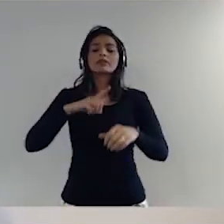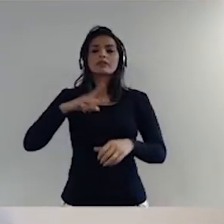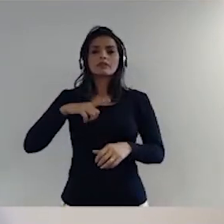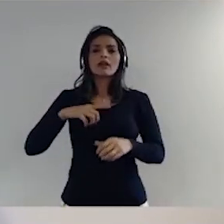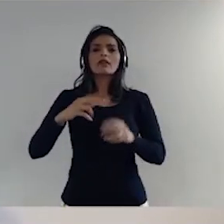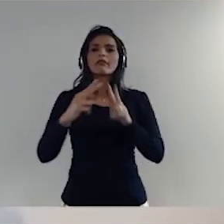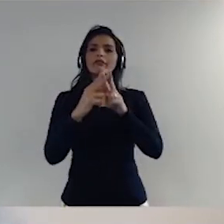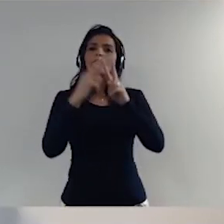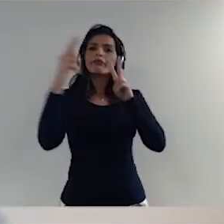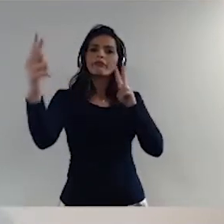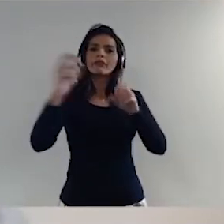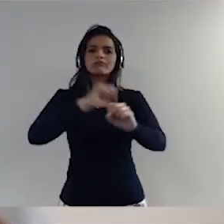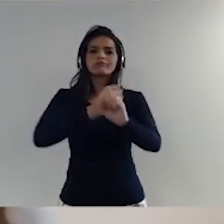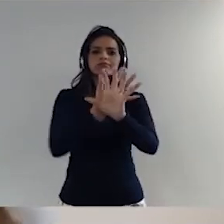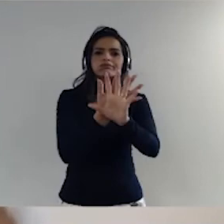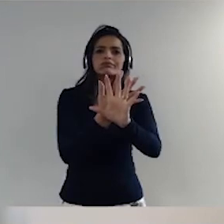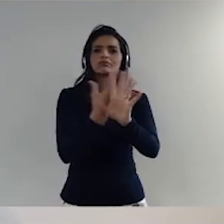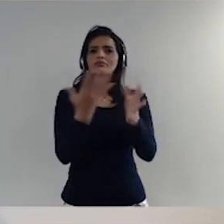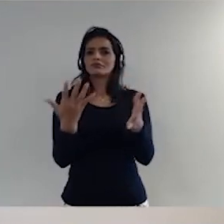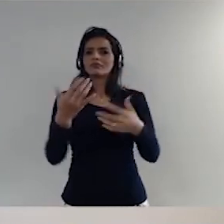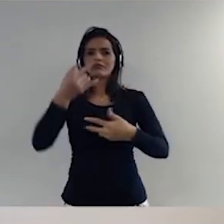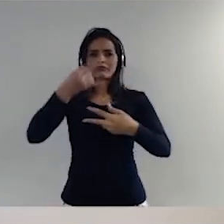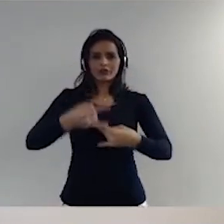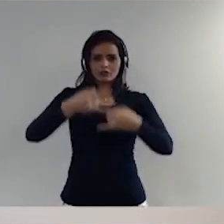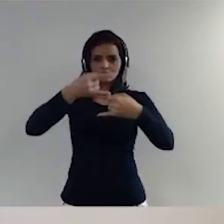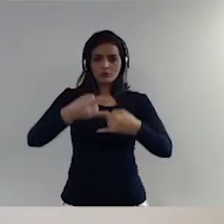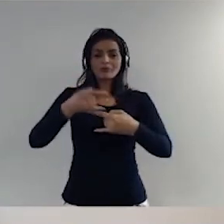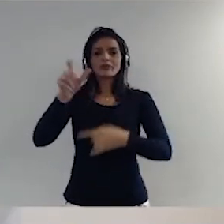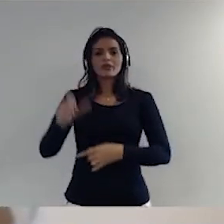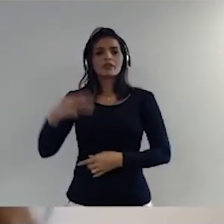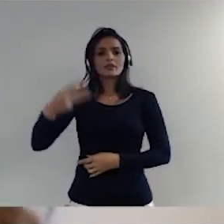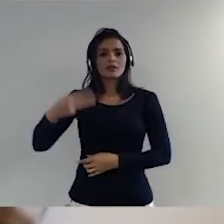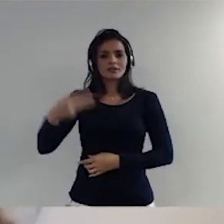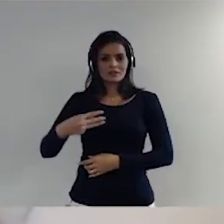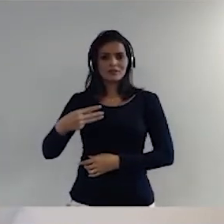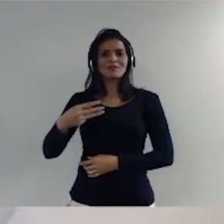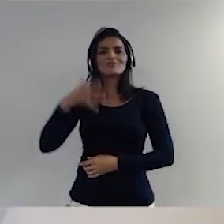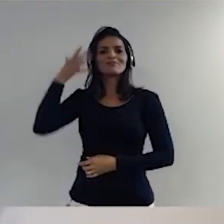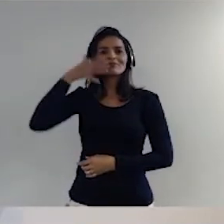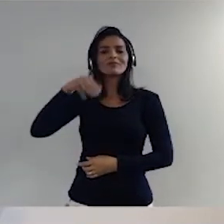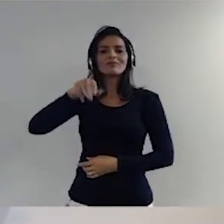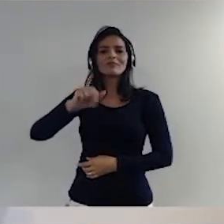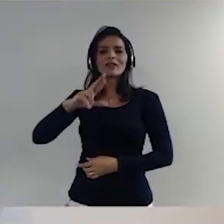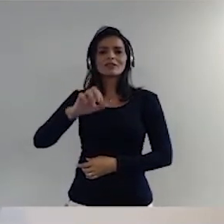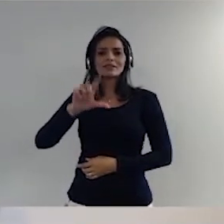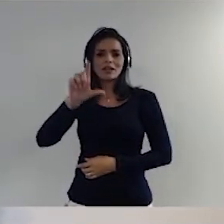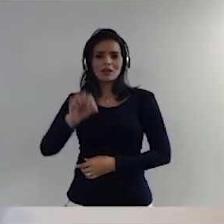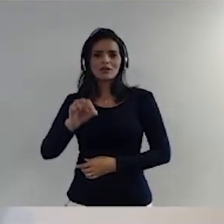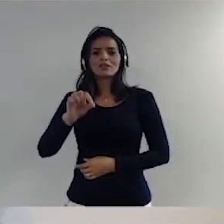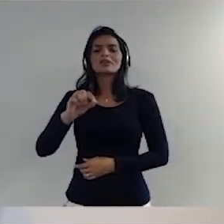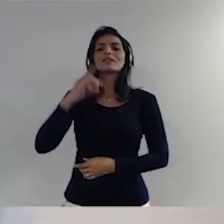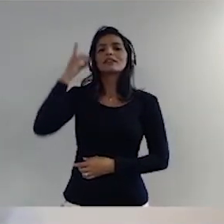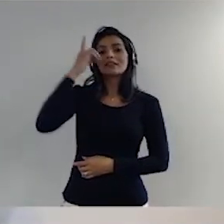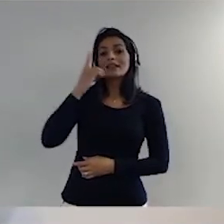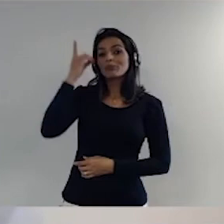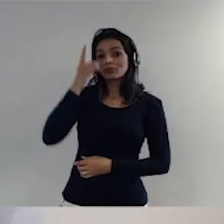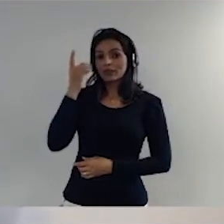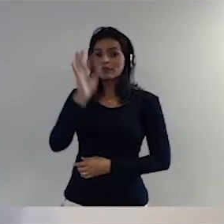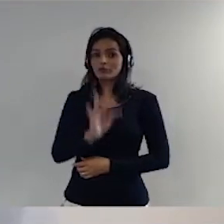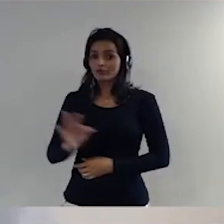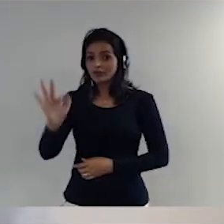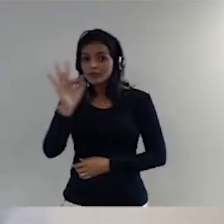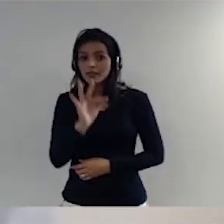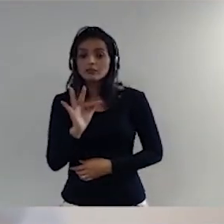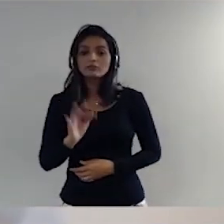por videoconferência. Nosso terceiro palestrante é o Dr. Marcelo Ramos, atualmente deputado